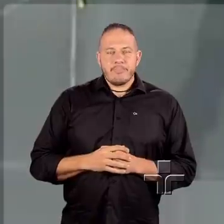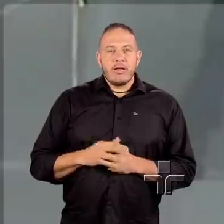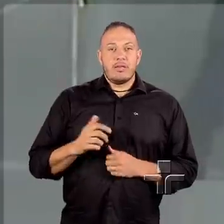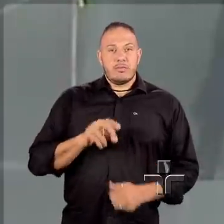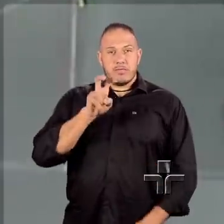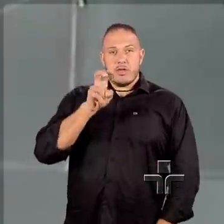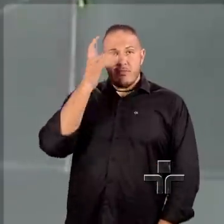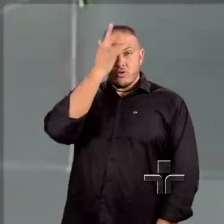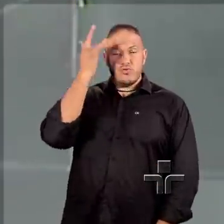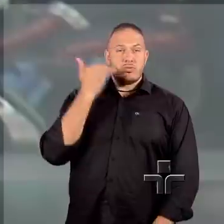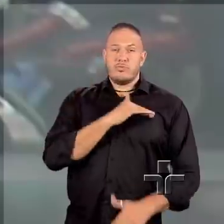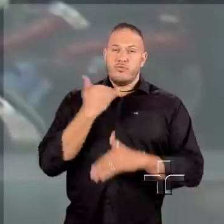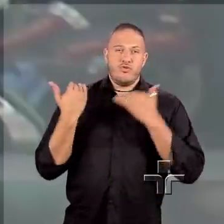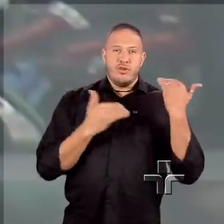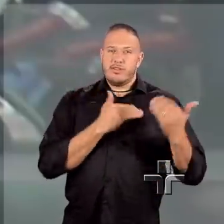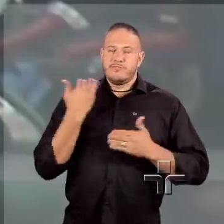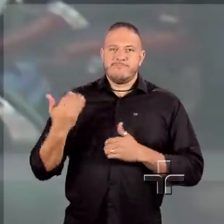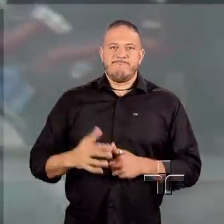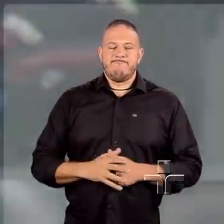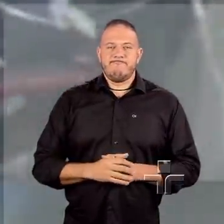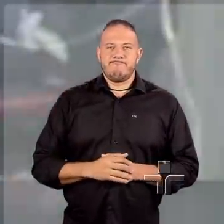pessoas morreram.